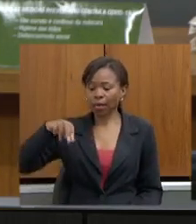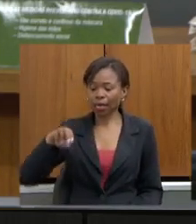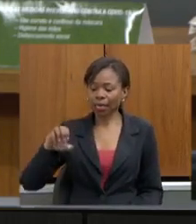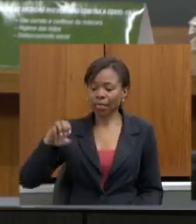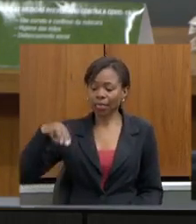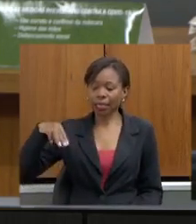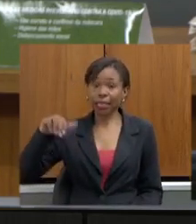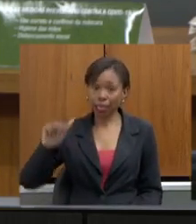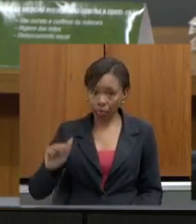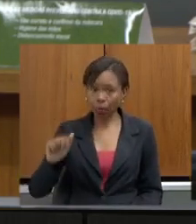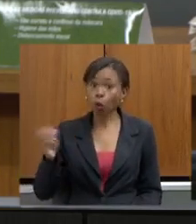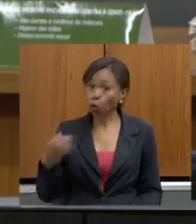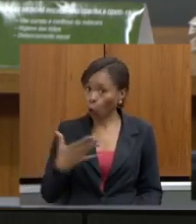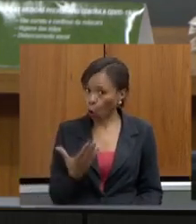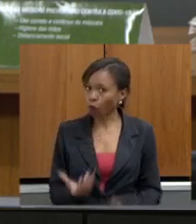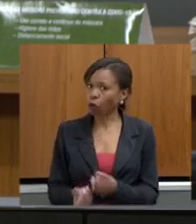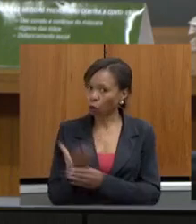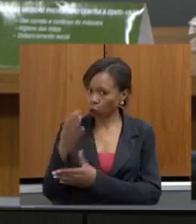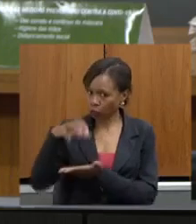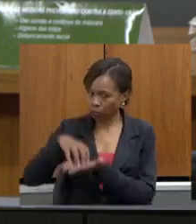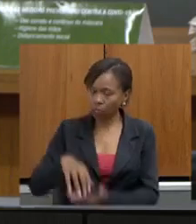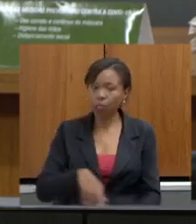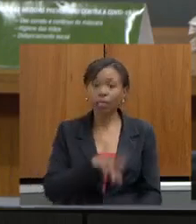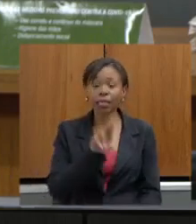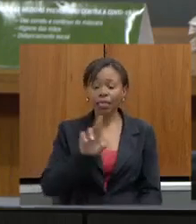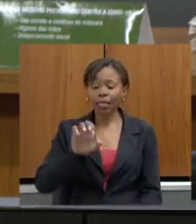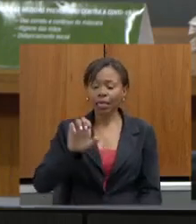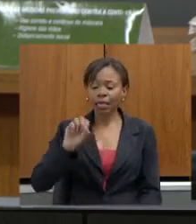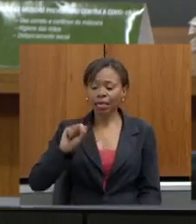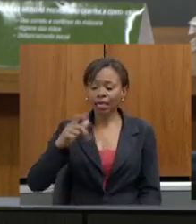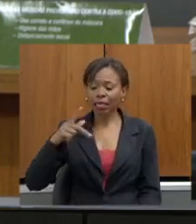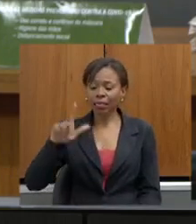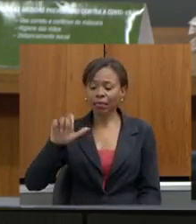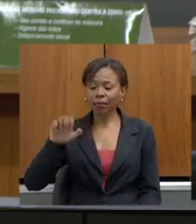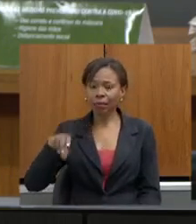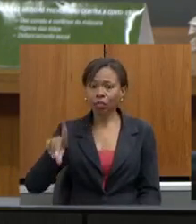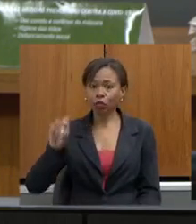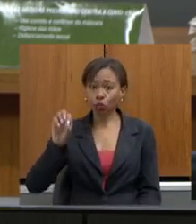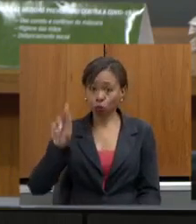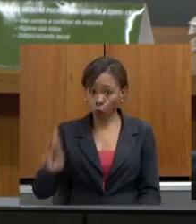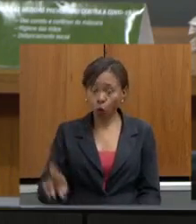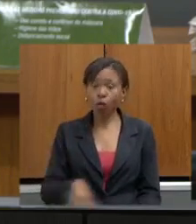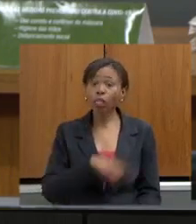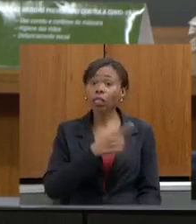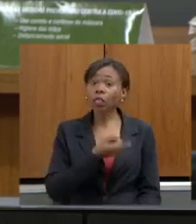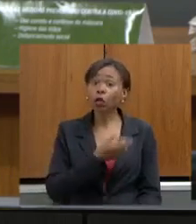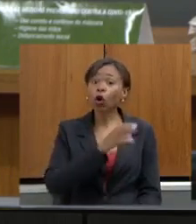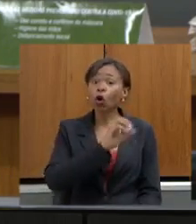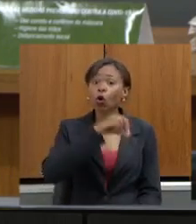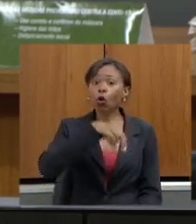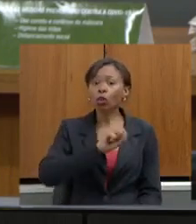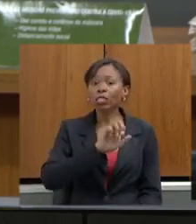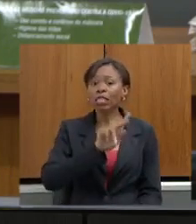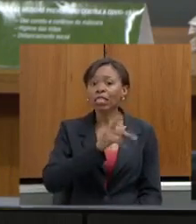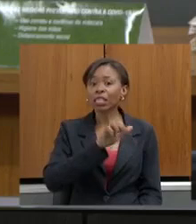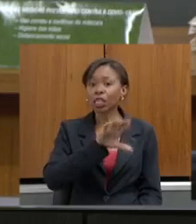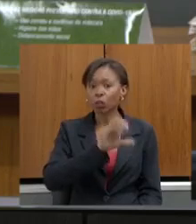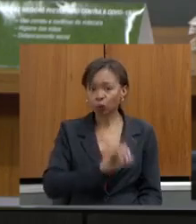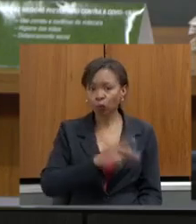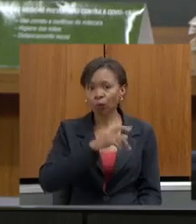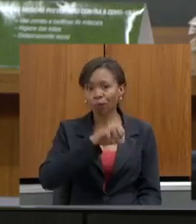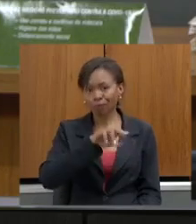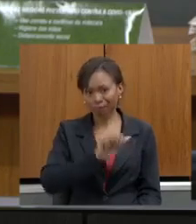unidade Resplendor e Conselheiro Pena pode passar ó E além